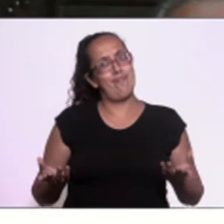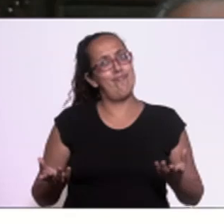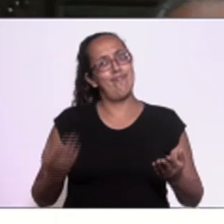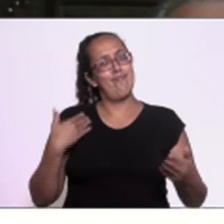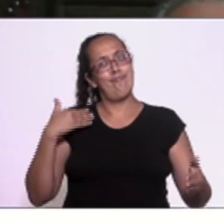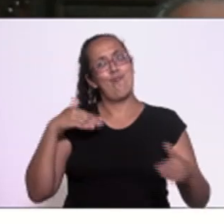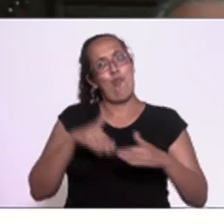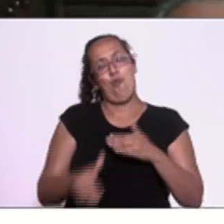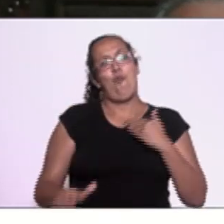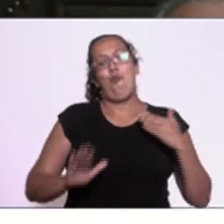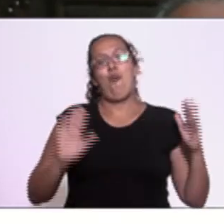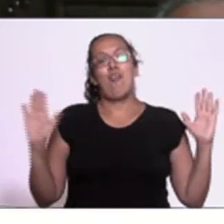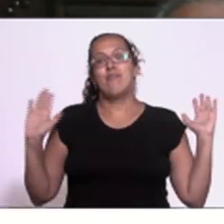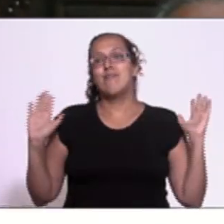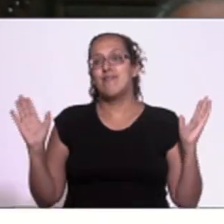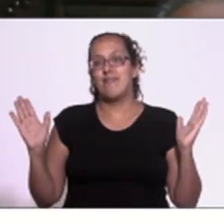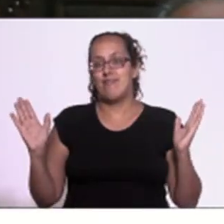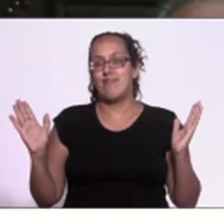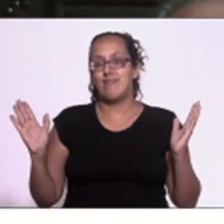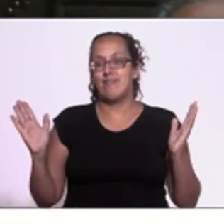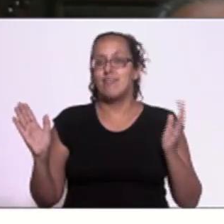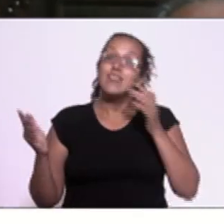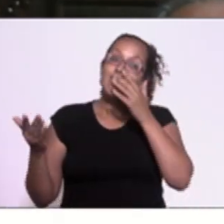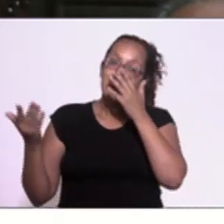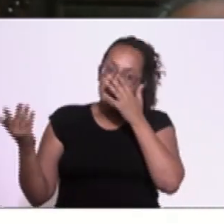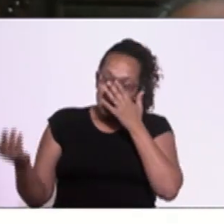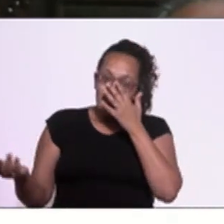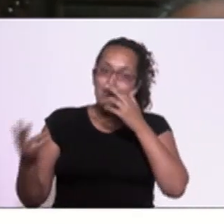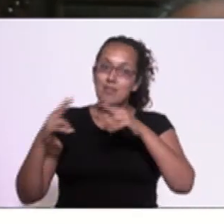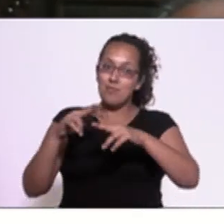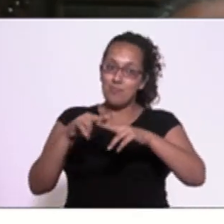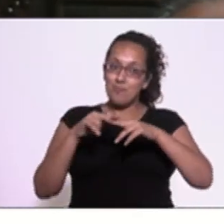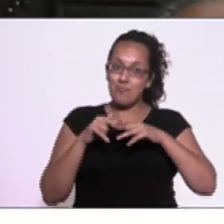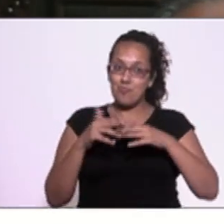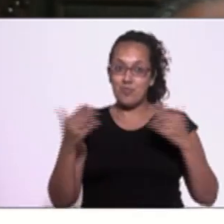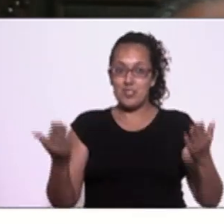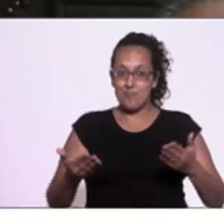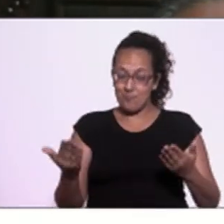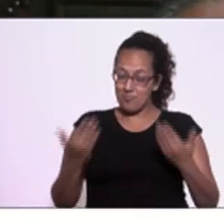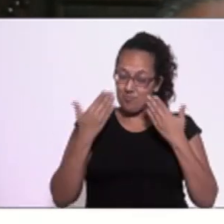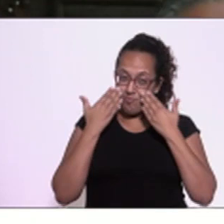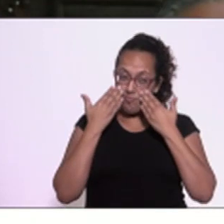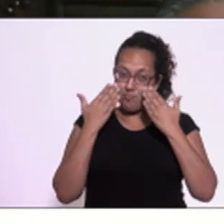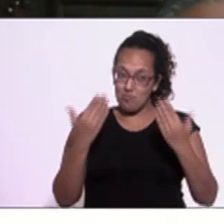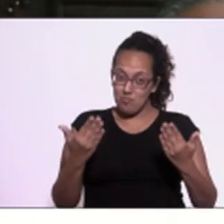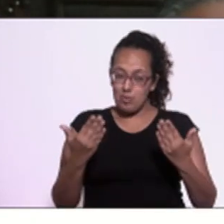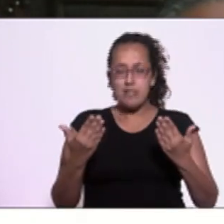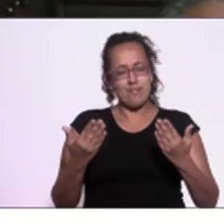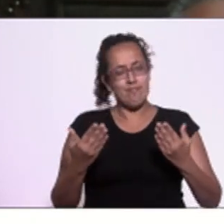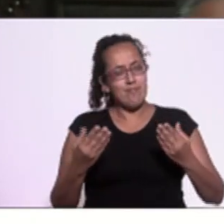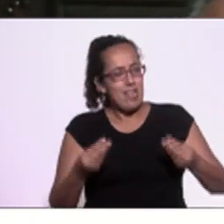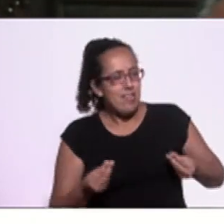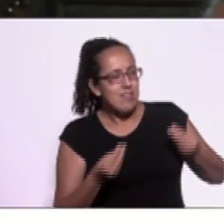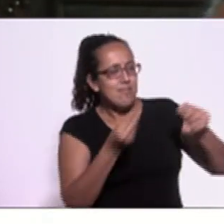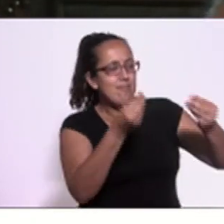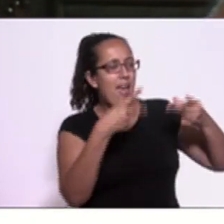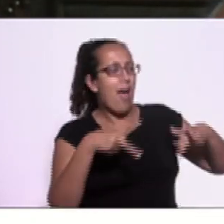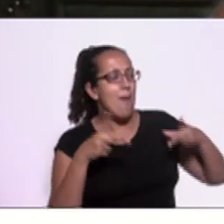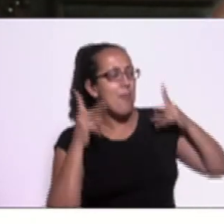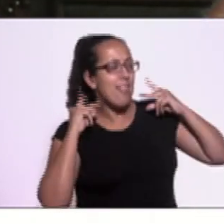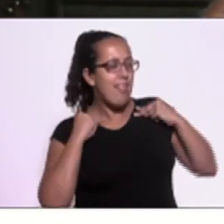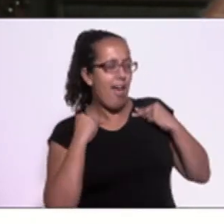certo. É assim que, ao exaltar a iniciativa da concessão da honraria à